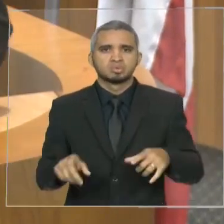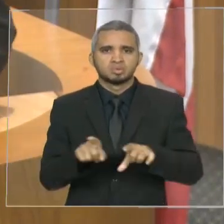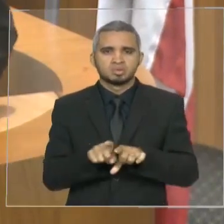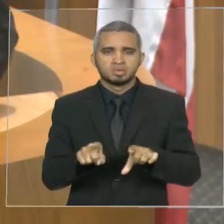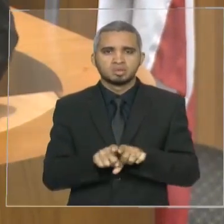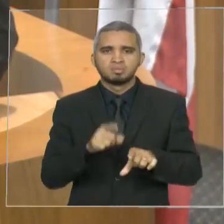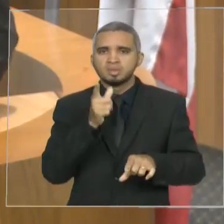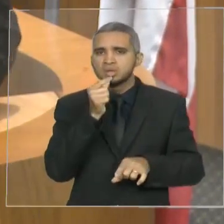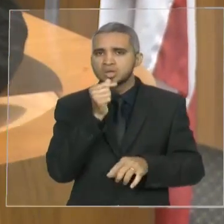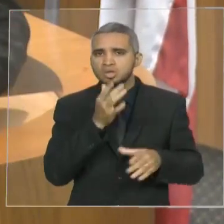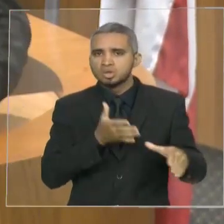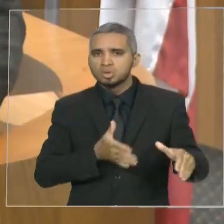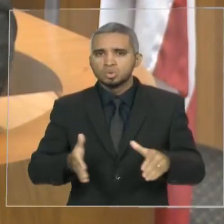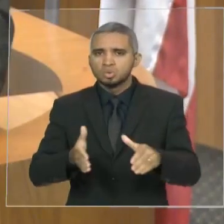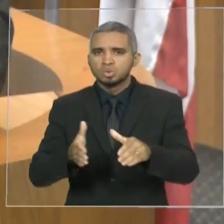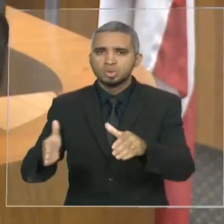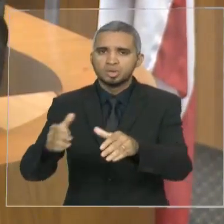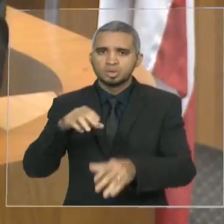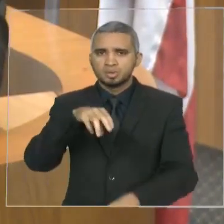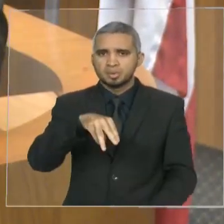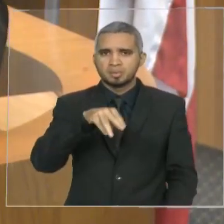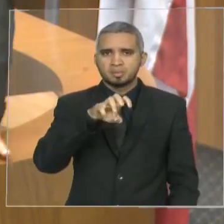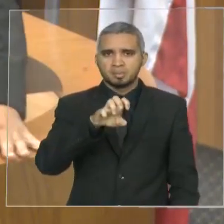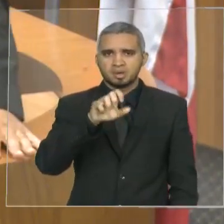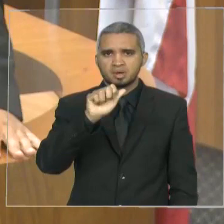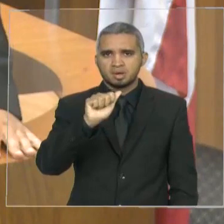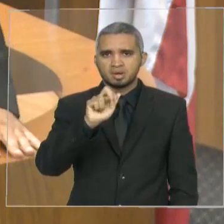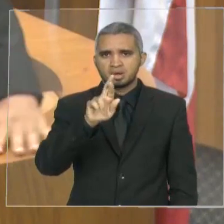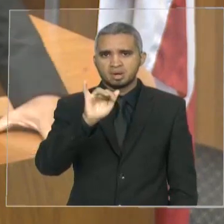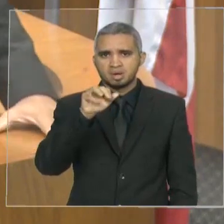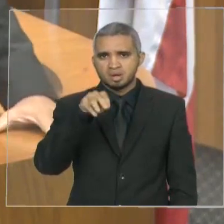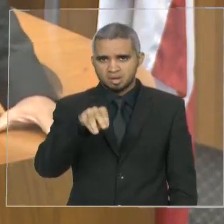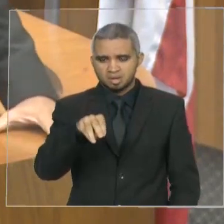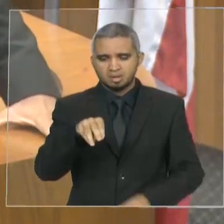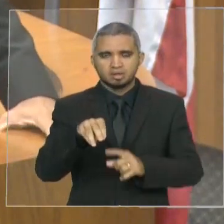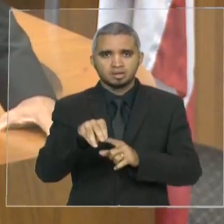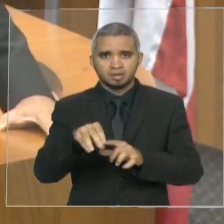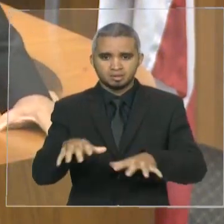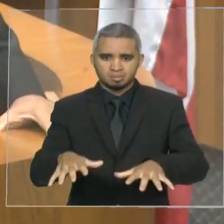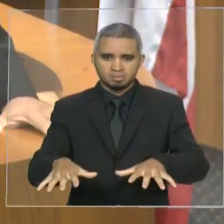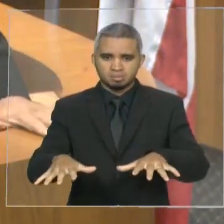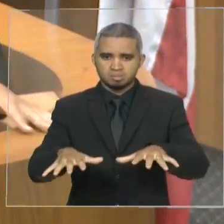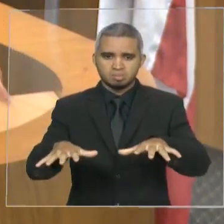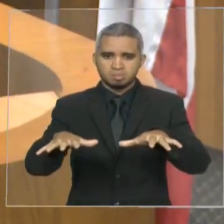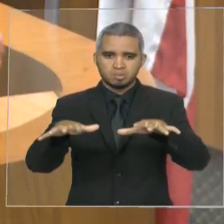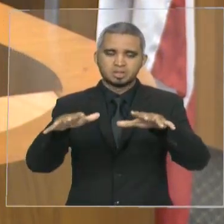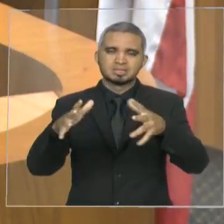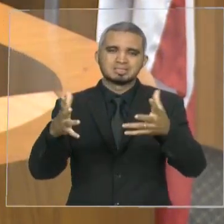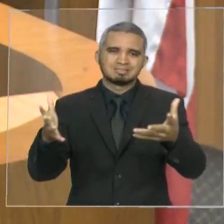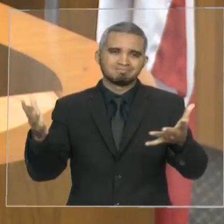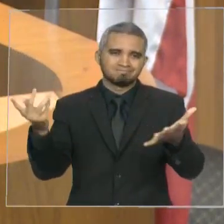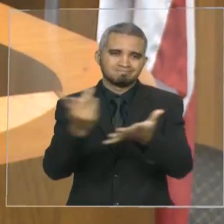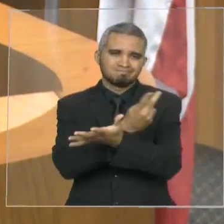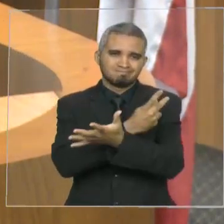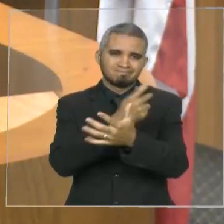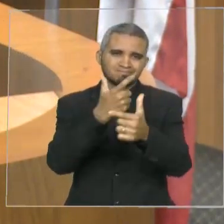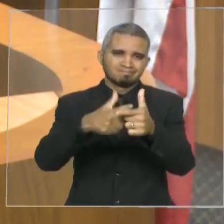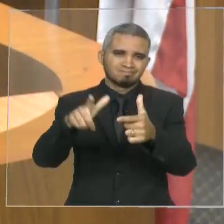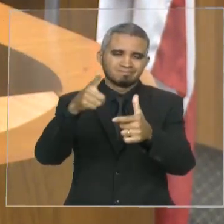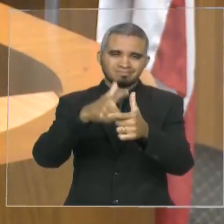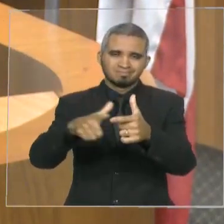Mearim, tem causado um grande transtorno a toda a população. Demonstramos ao ministro exatamente